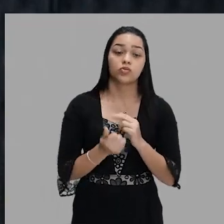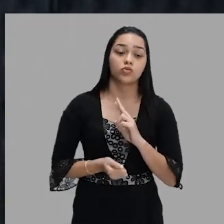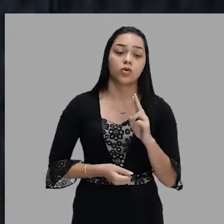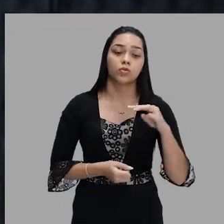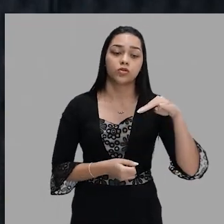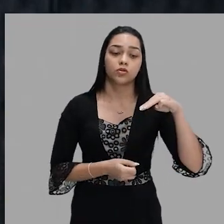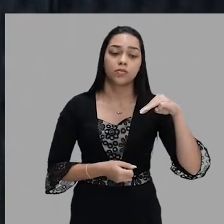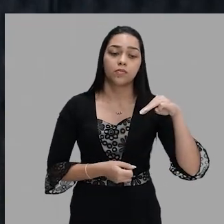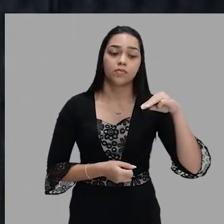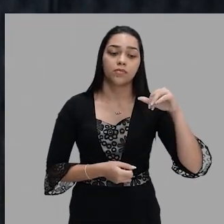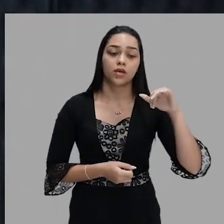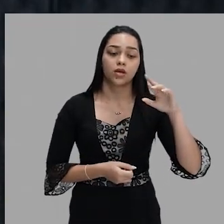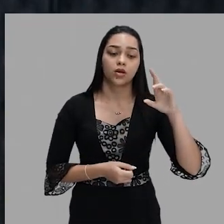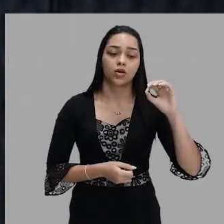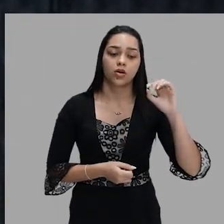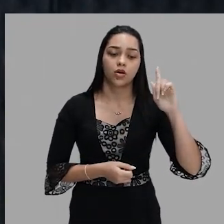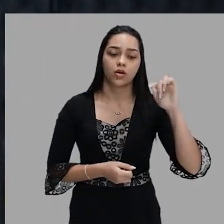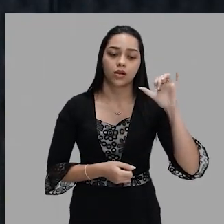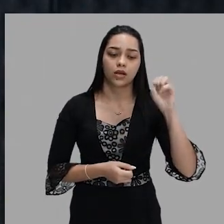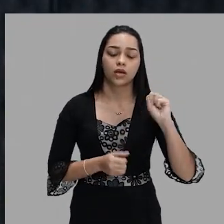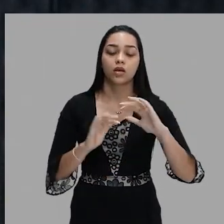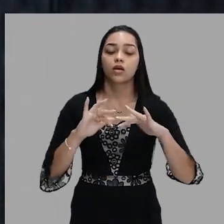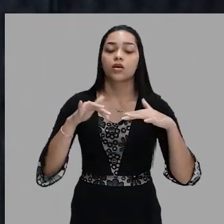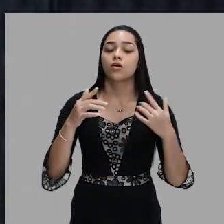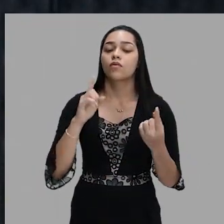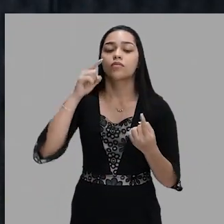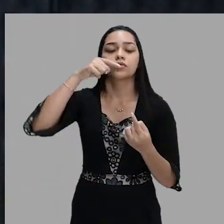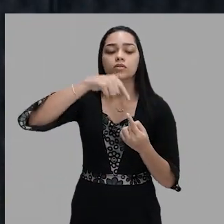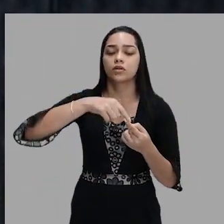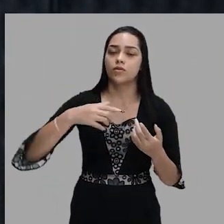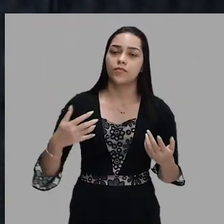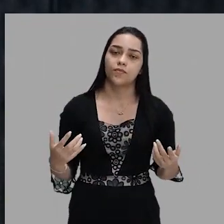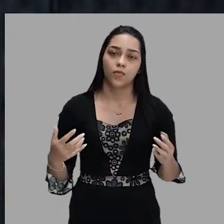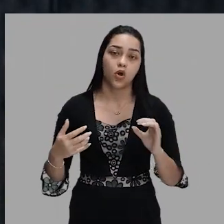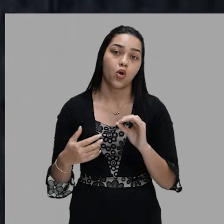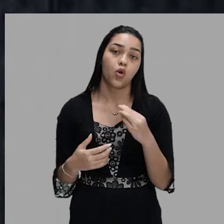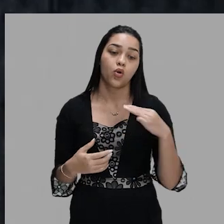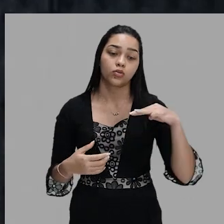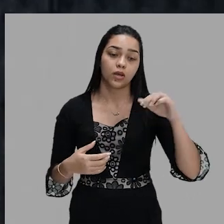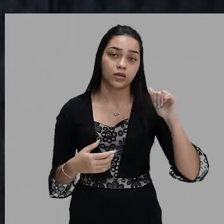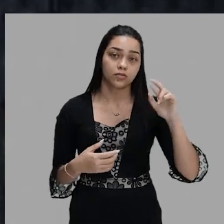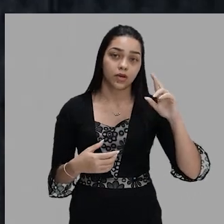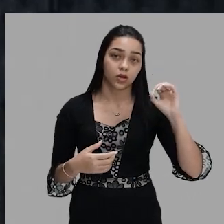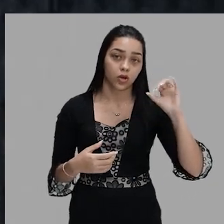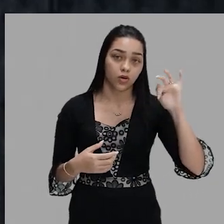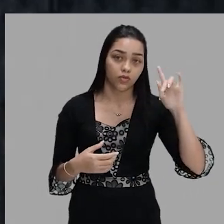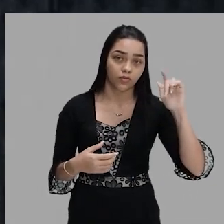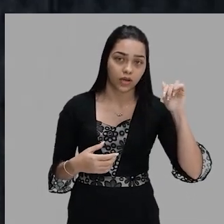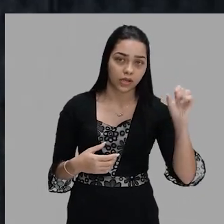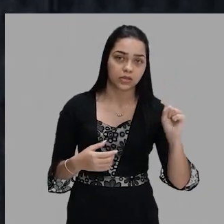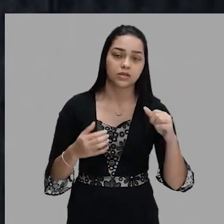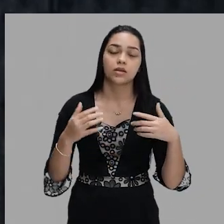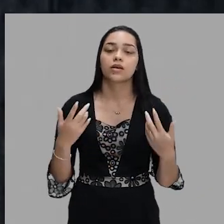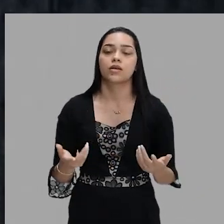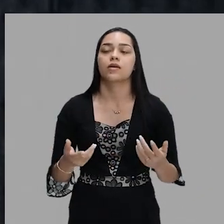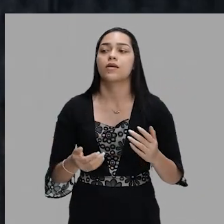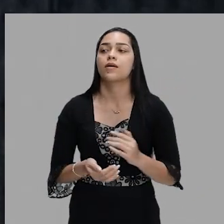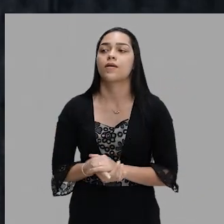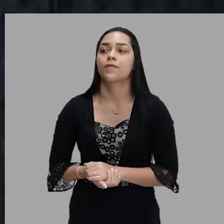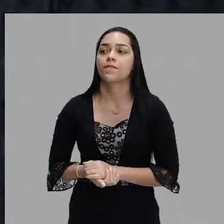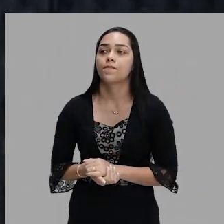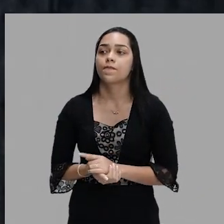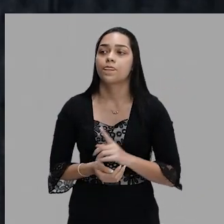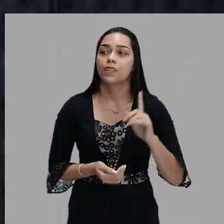de micróglia. E qual é a função do macrófago ou das micróglias? Eles